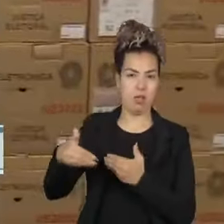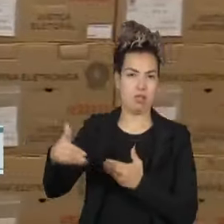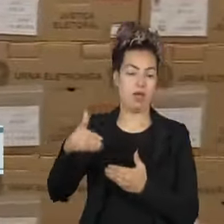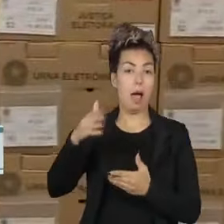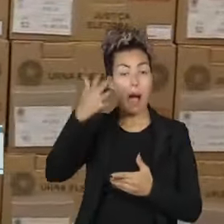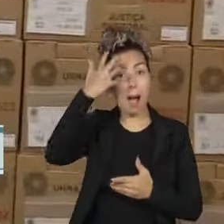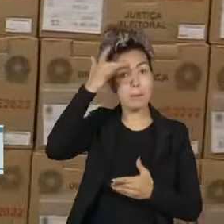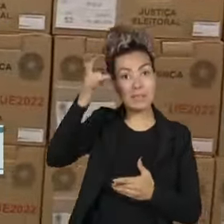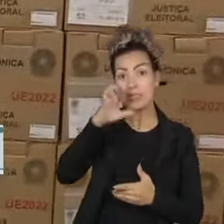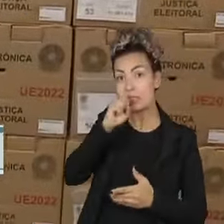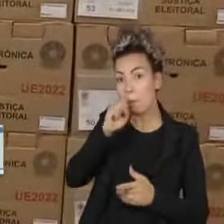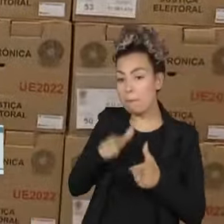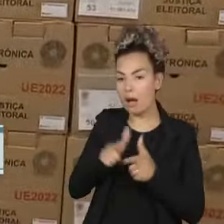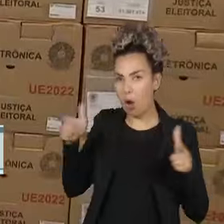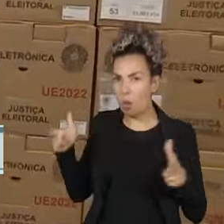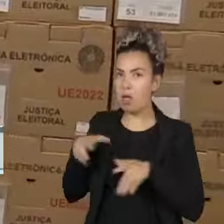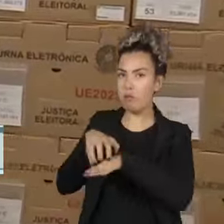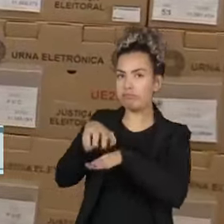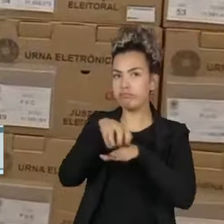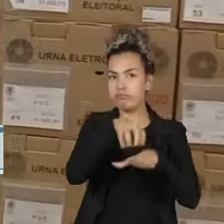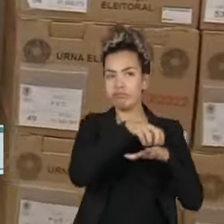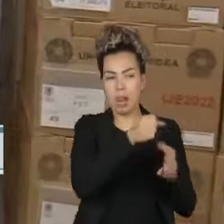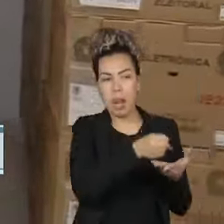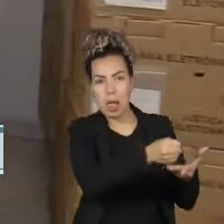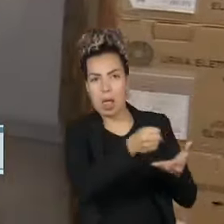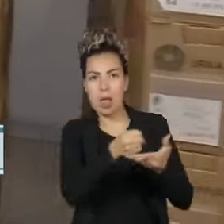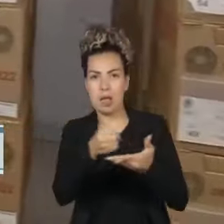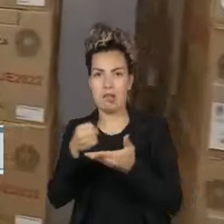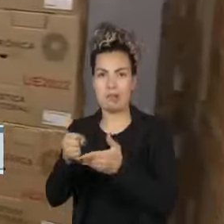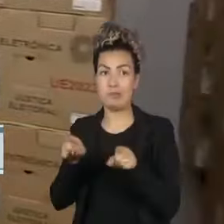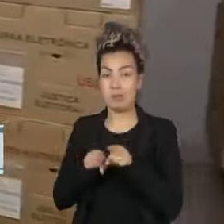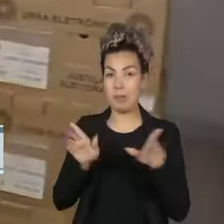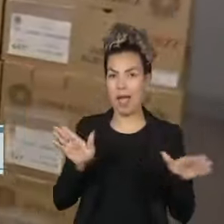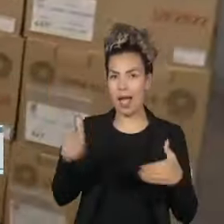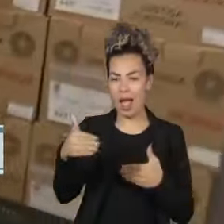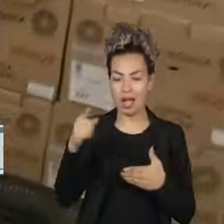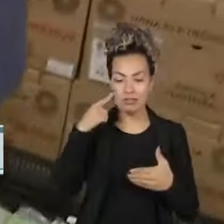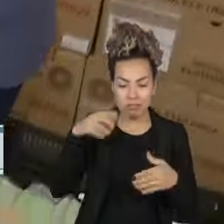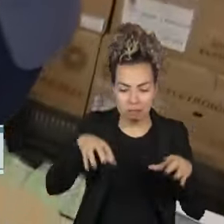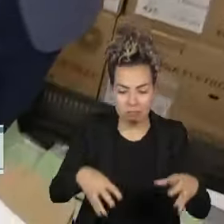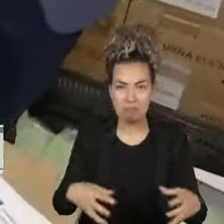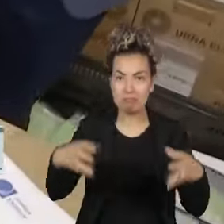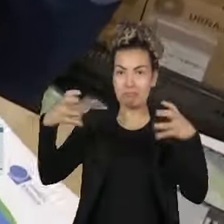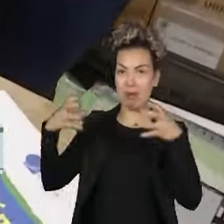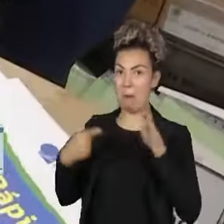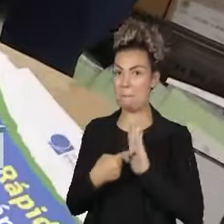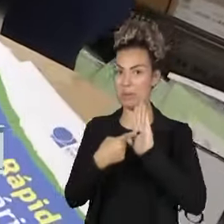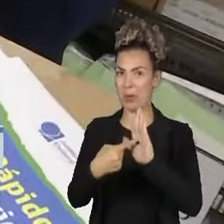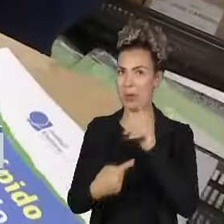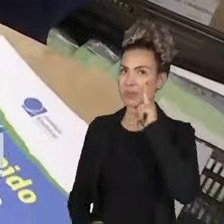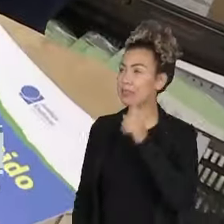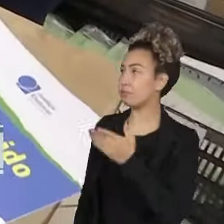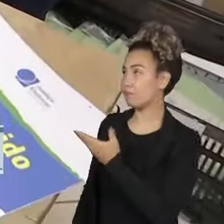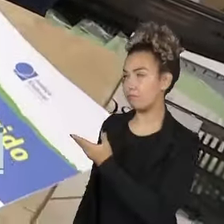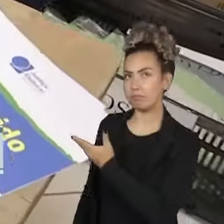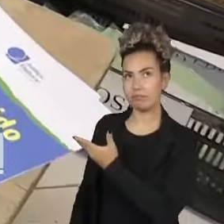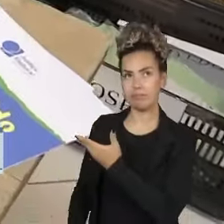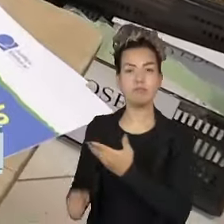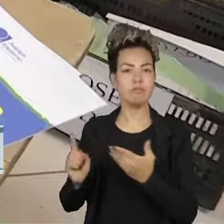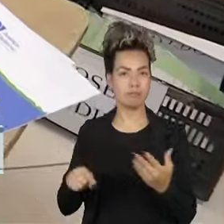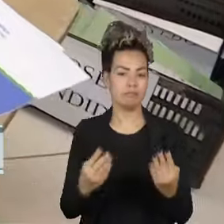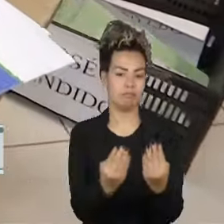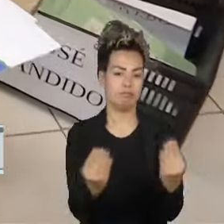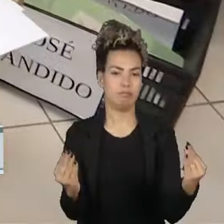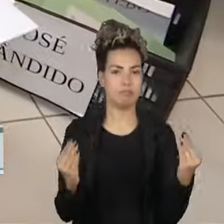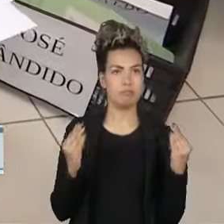Amanhã sábado e dentro dessas caixas ó eles fizeram a gentileza de abrir uma pra gente vai a urna eletrônica o equipamento que registra a